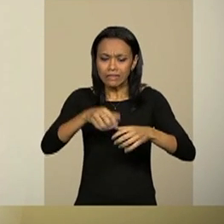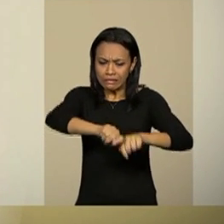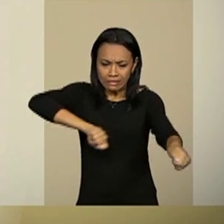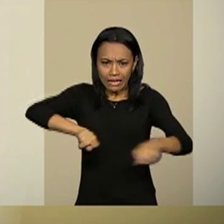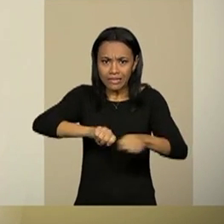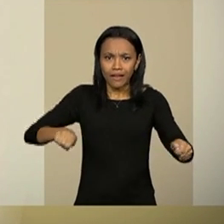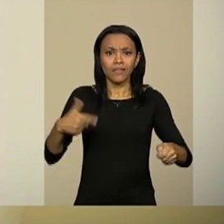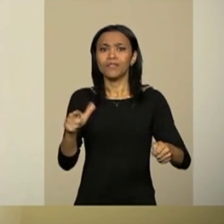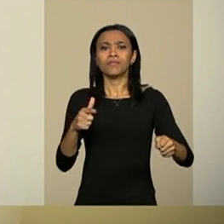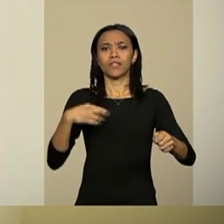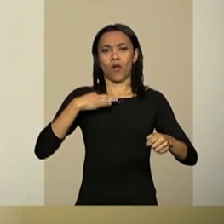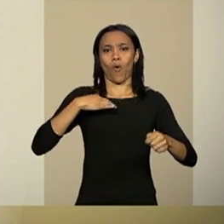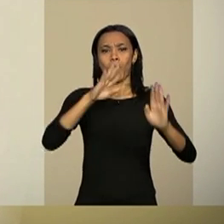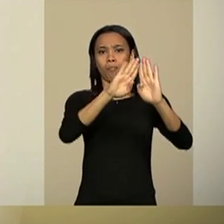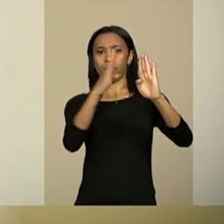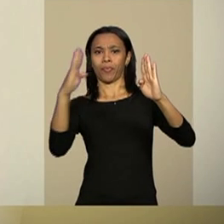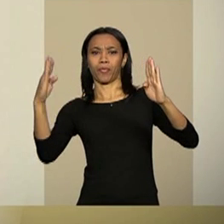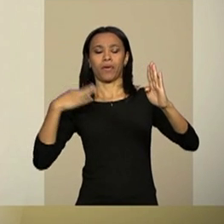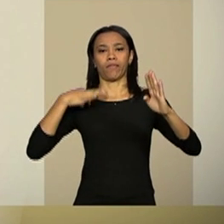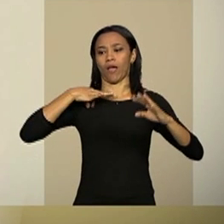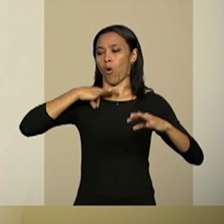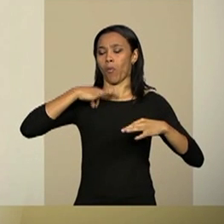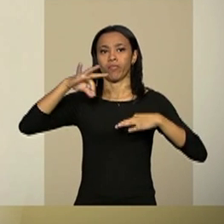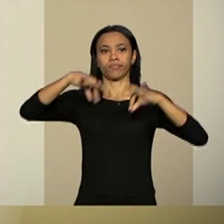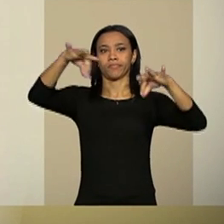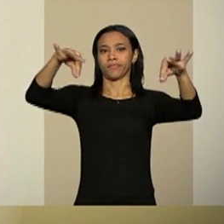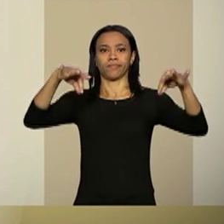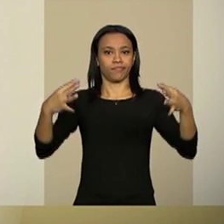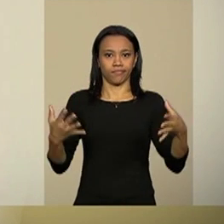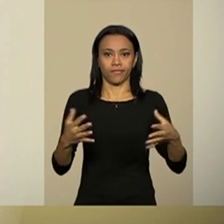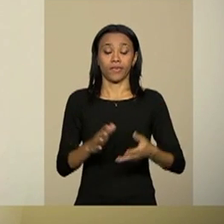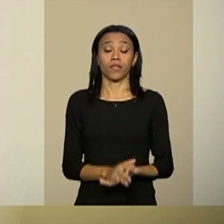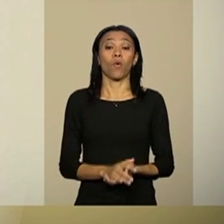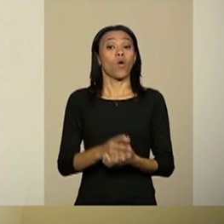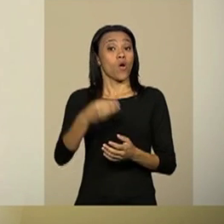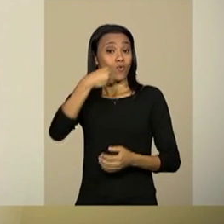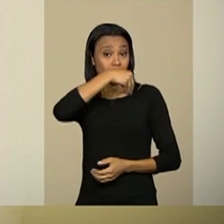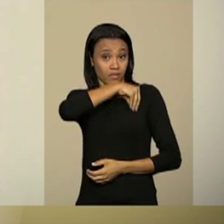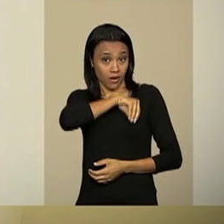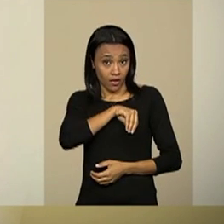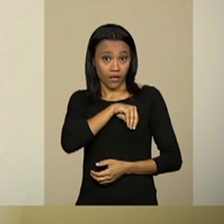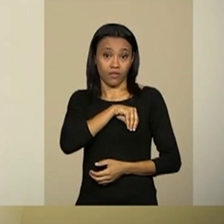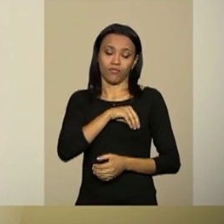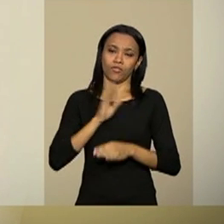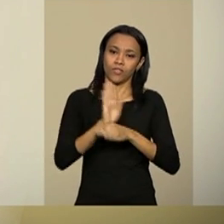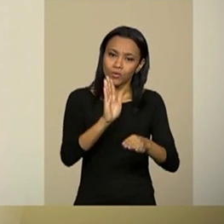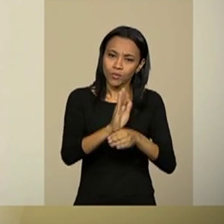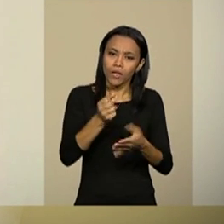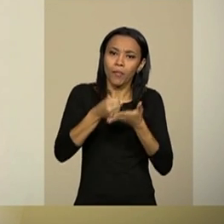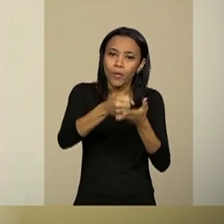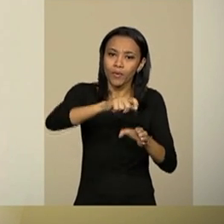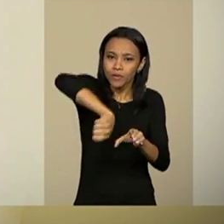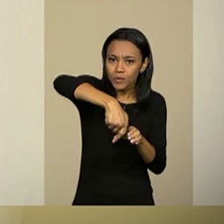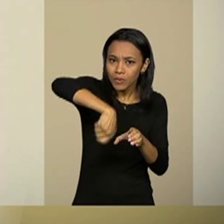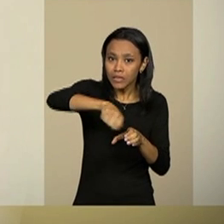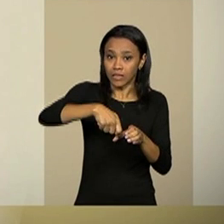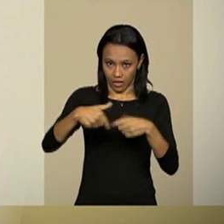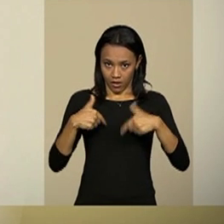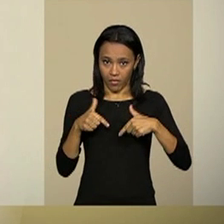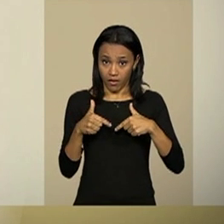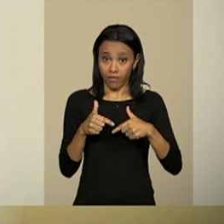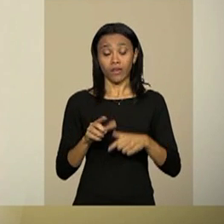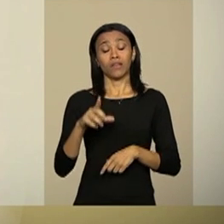um guarda roupa no quarto de ter de ficar pendurando as roupas por aí com o salário de auxiliar de cozinha a dona é dida